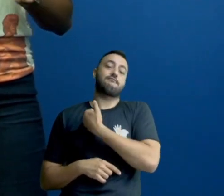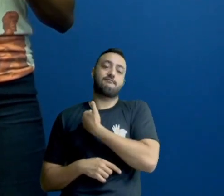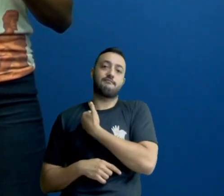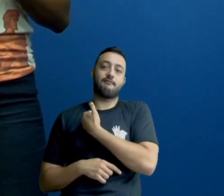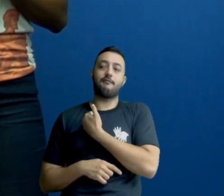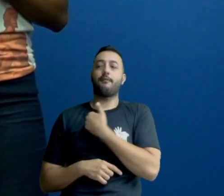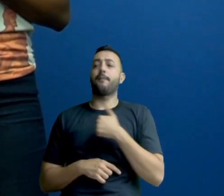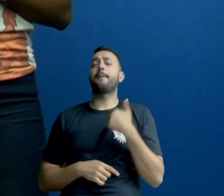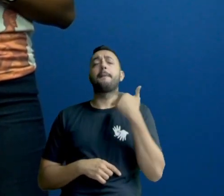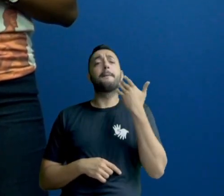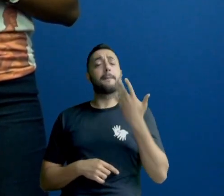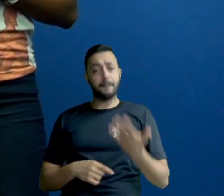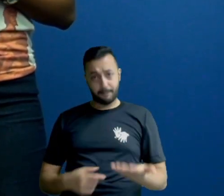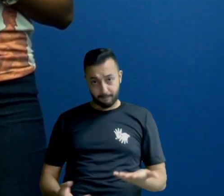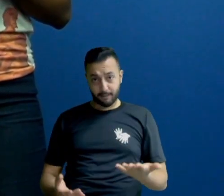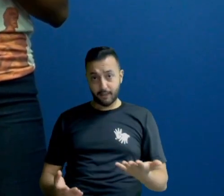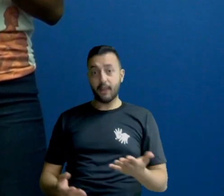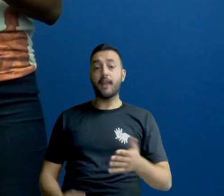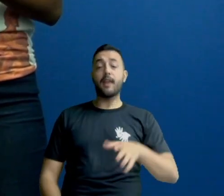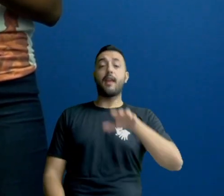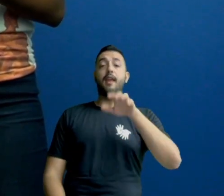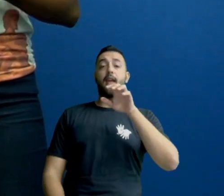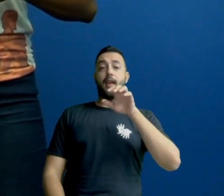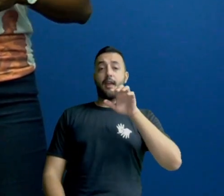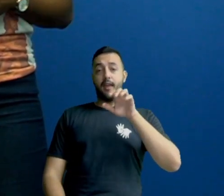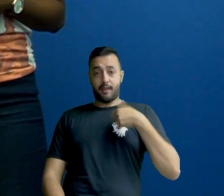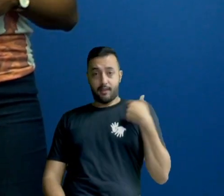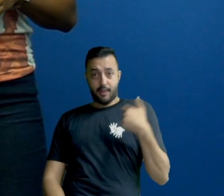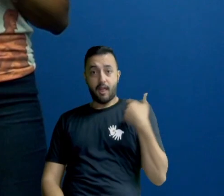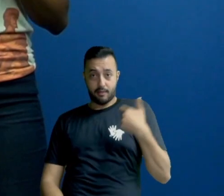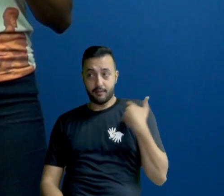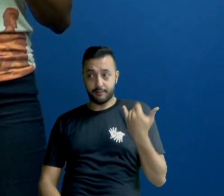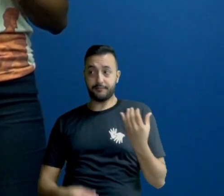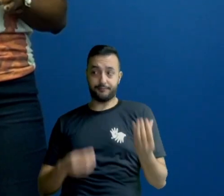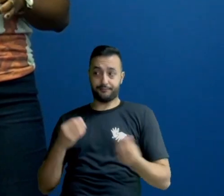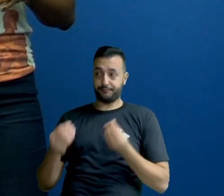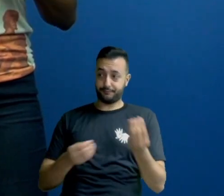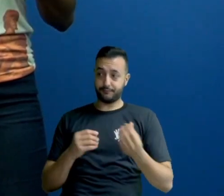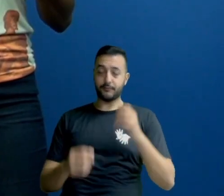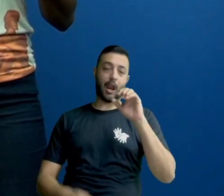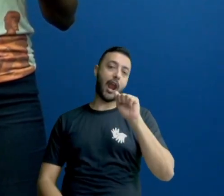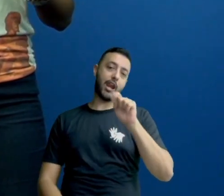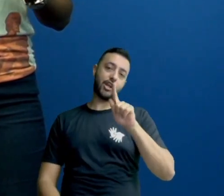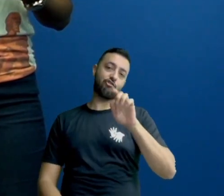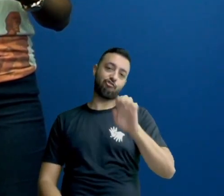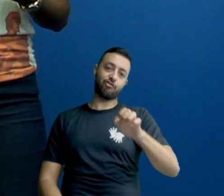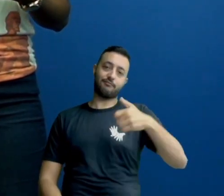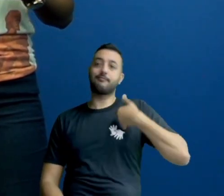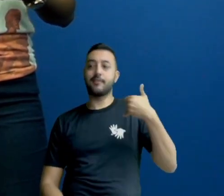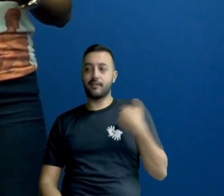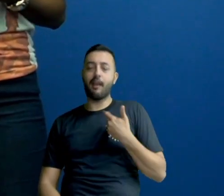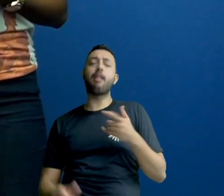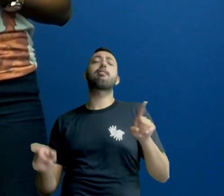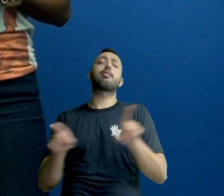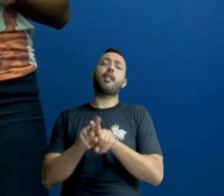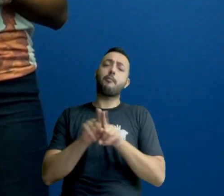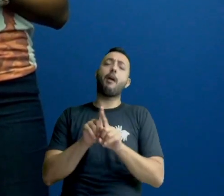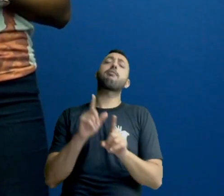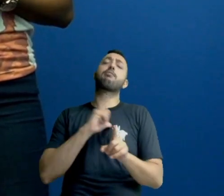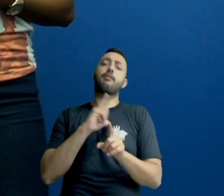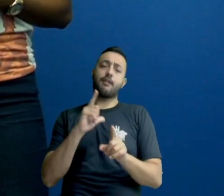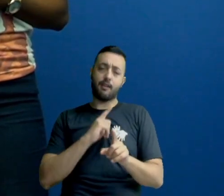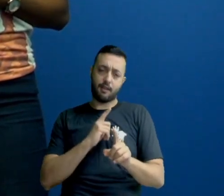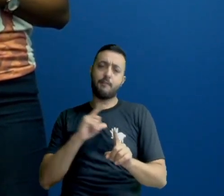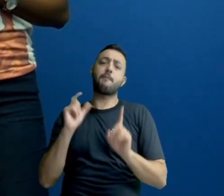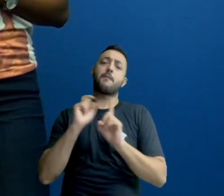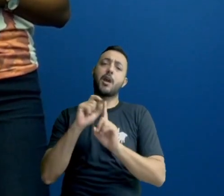masculino. Com relação à age, a idade, nós temos também palavras para se referir